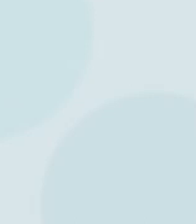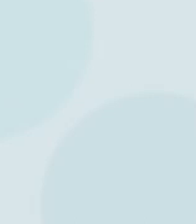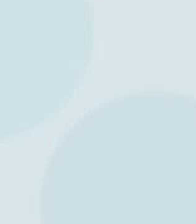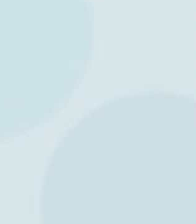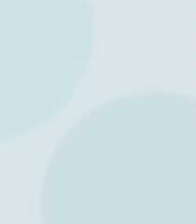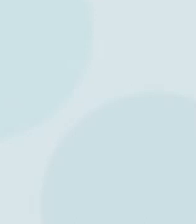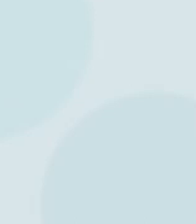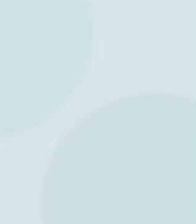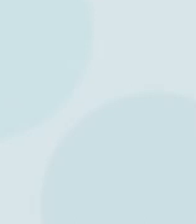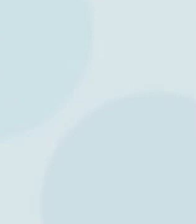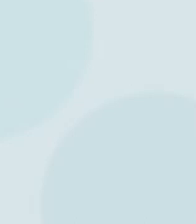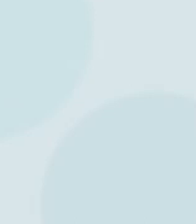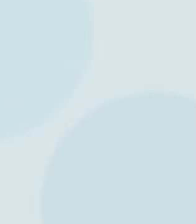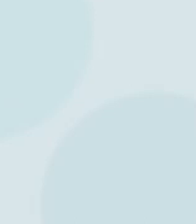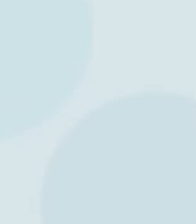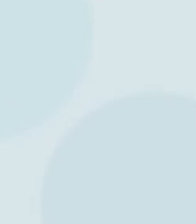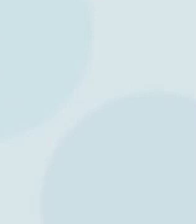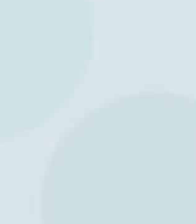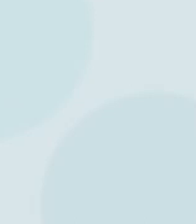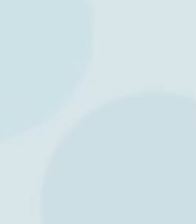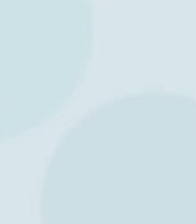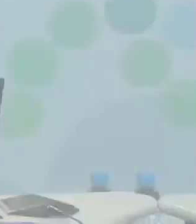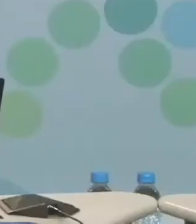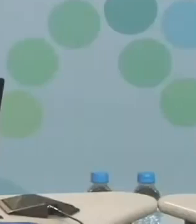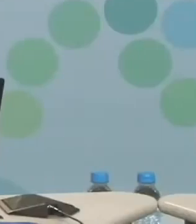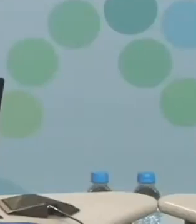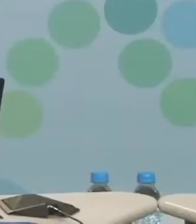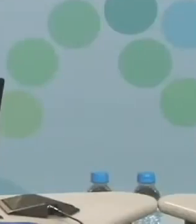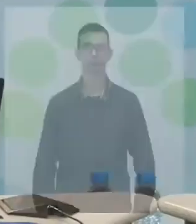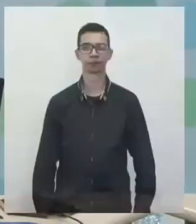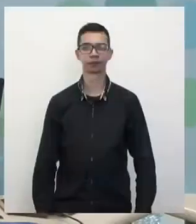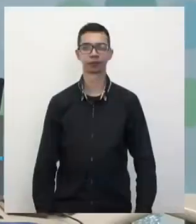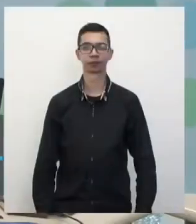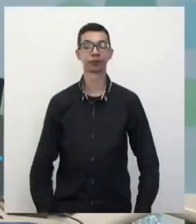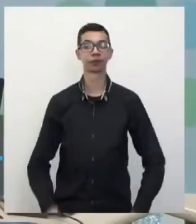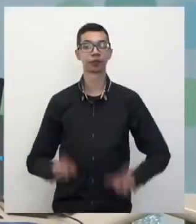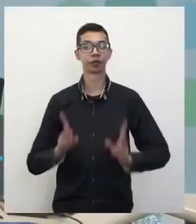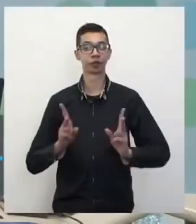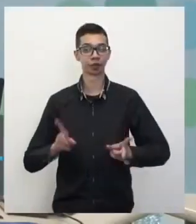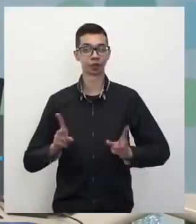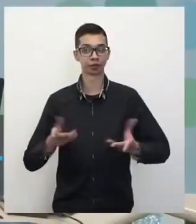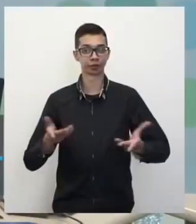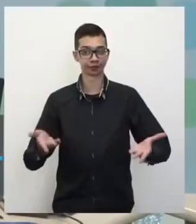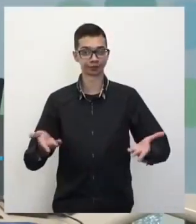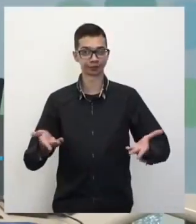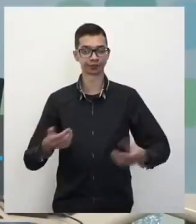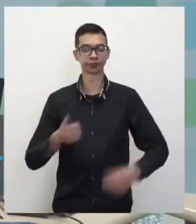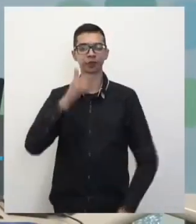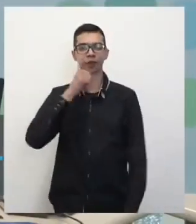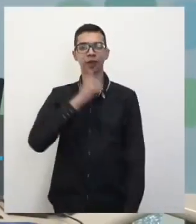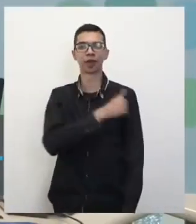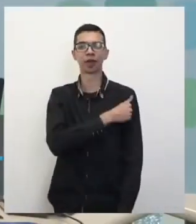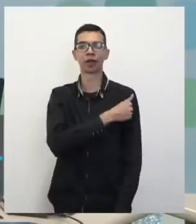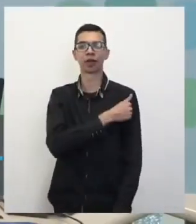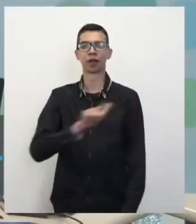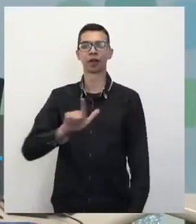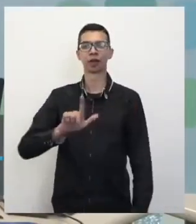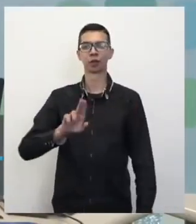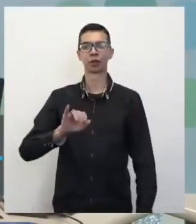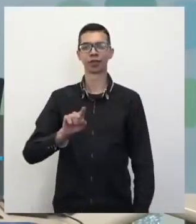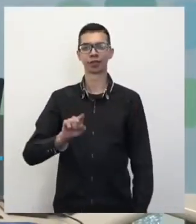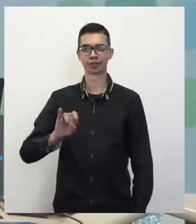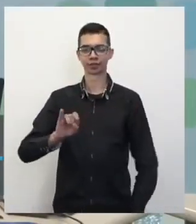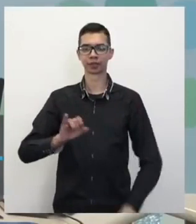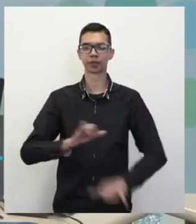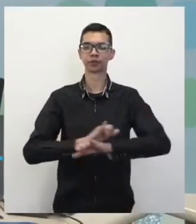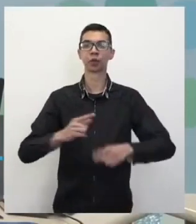Vamos lá, então. A aluna Luísa disse que pelo fato dele não